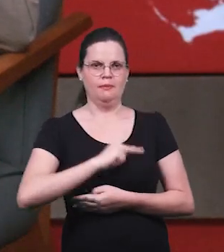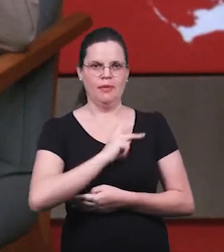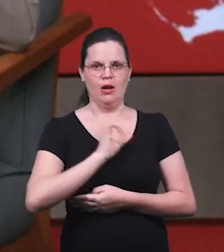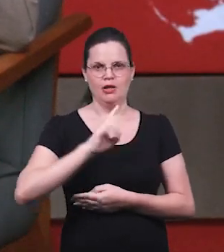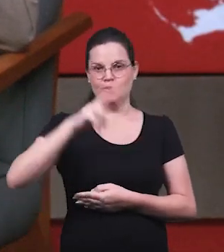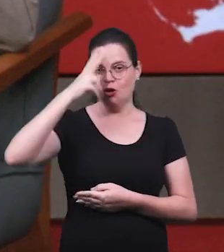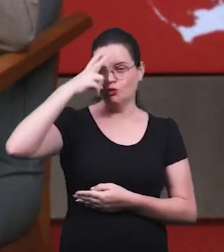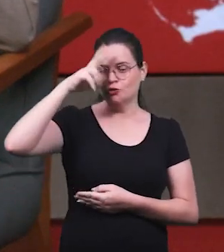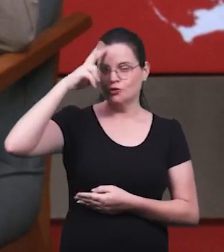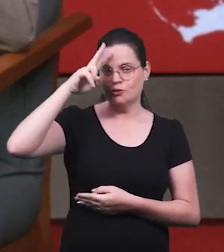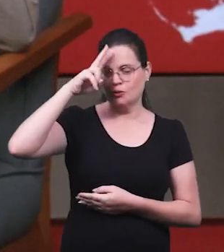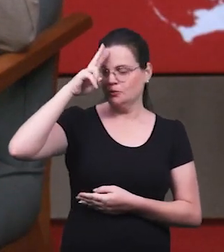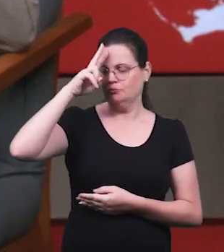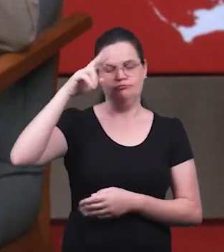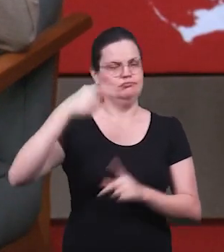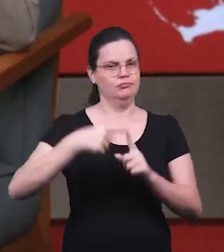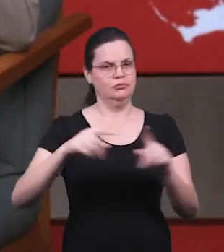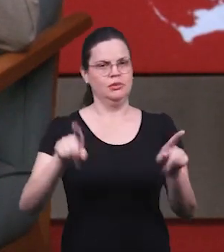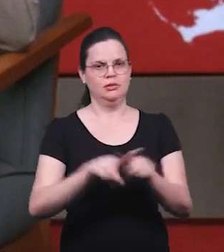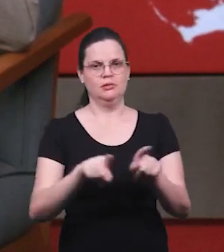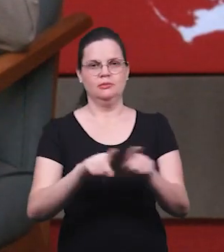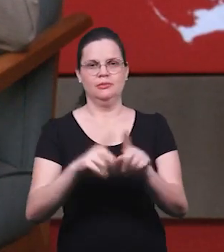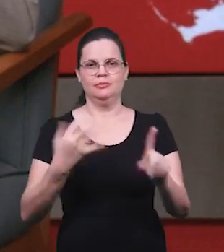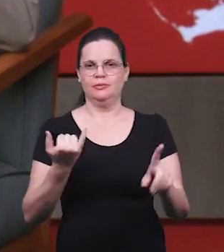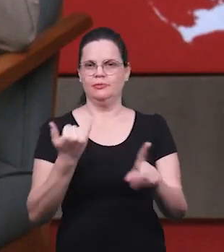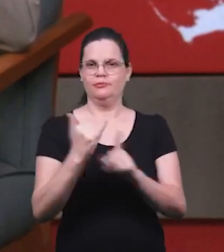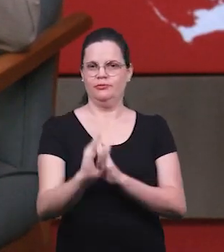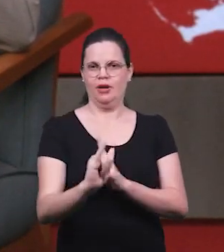abordagem histórica,